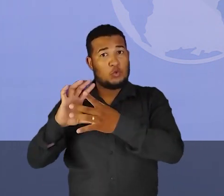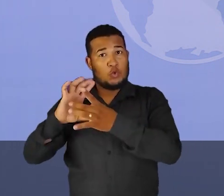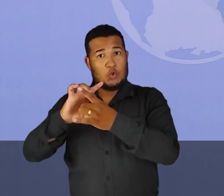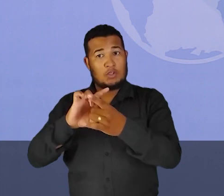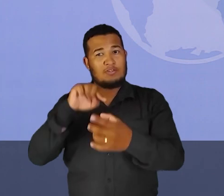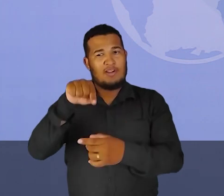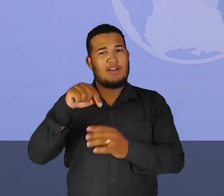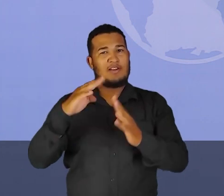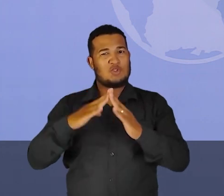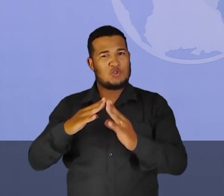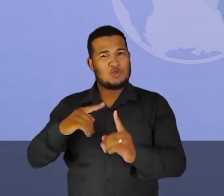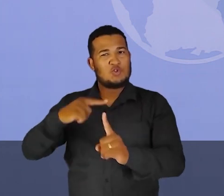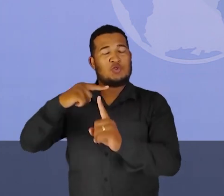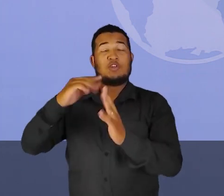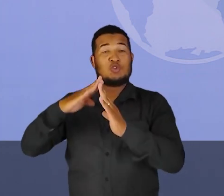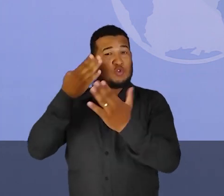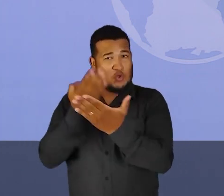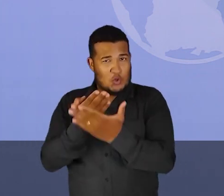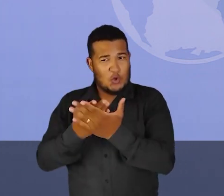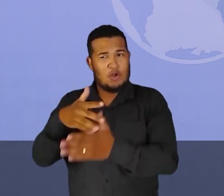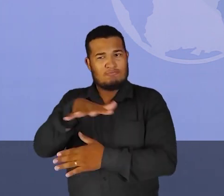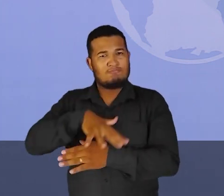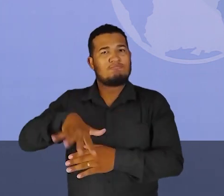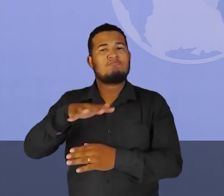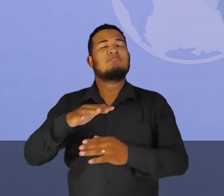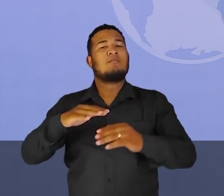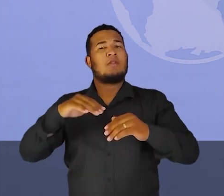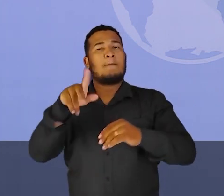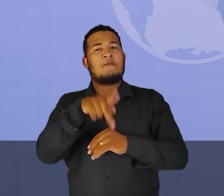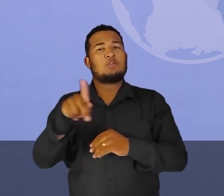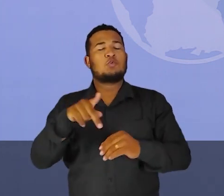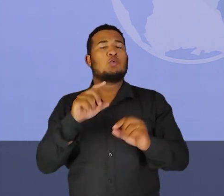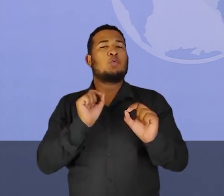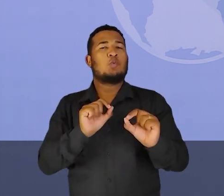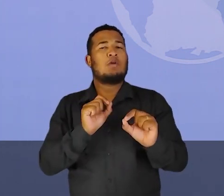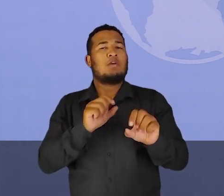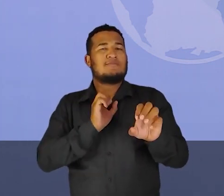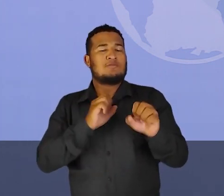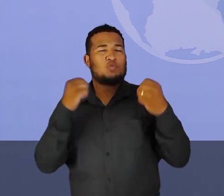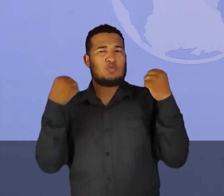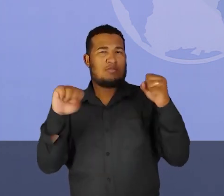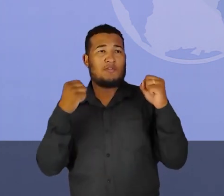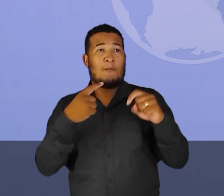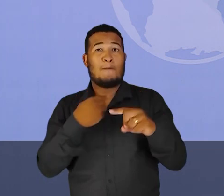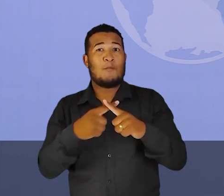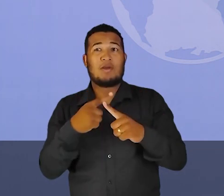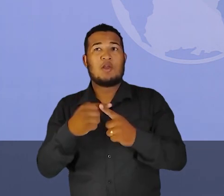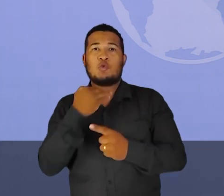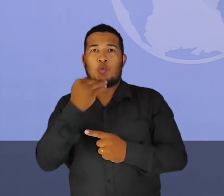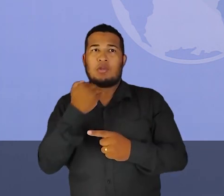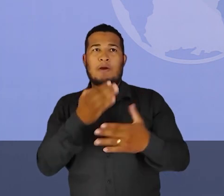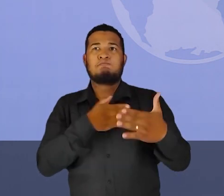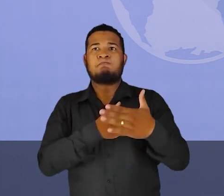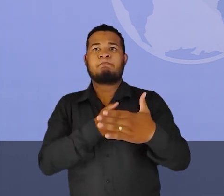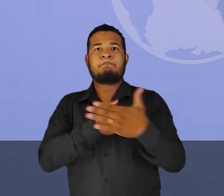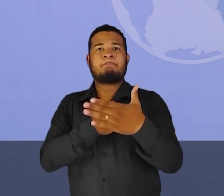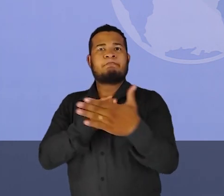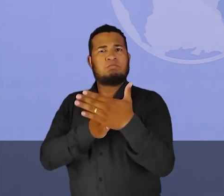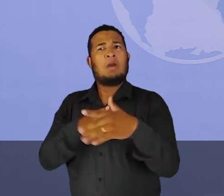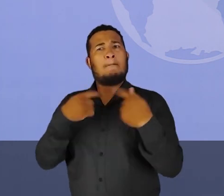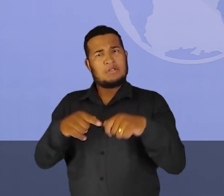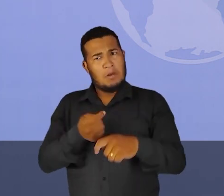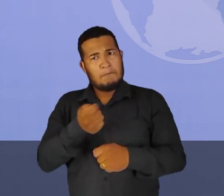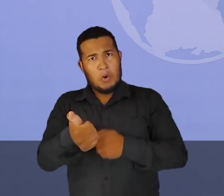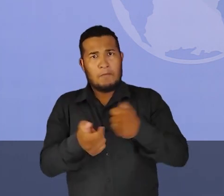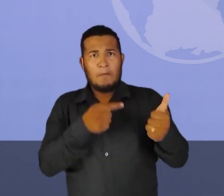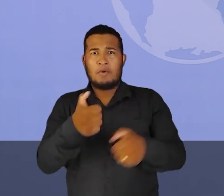na escola, os professores de Educação Física, porque nós não podemos limitar, né, todos esses benefícios, precisa chegar até o